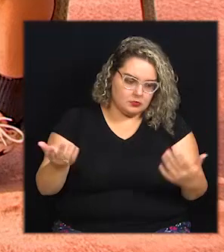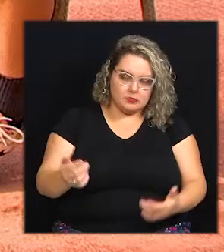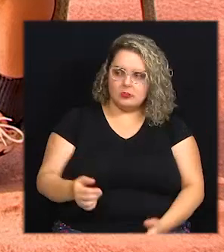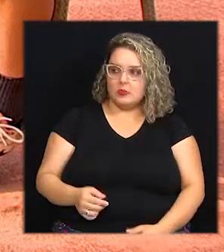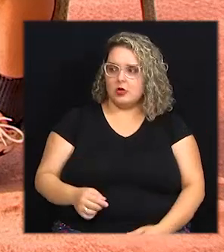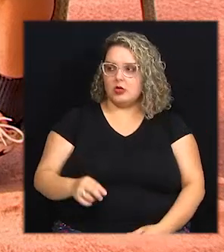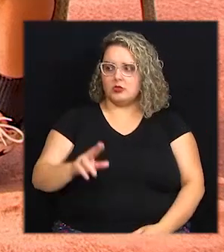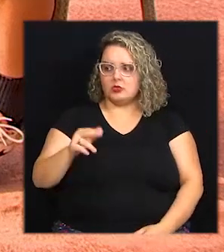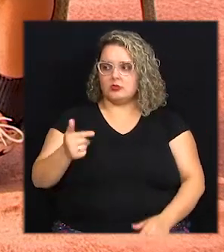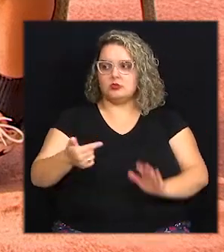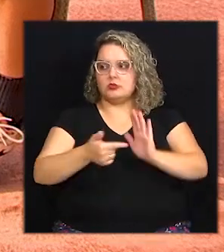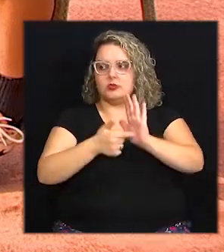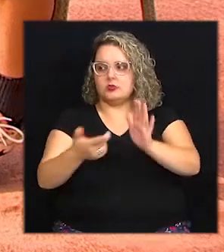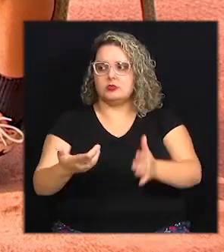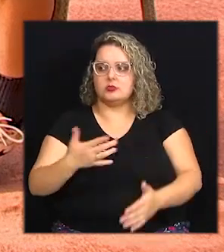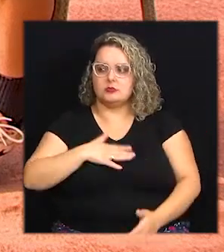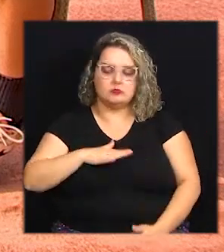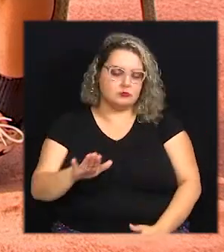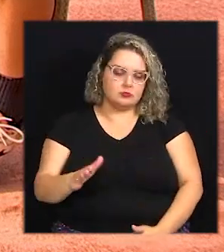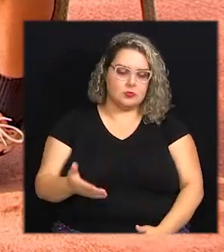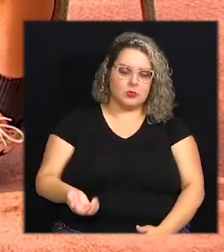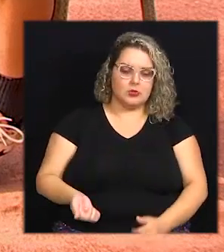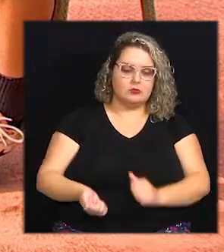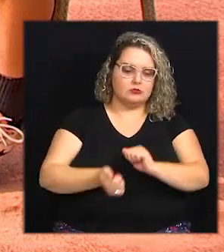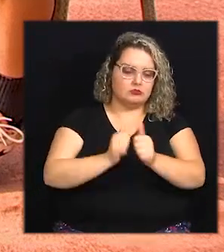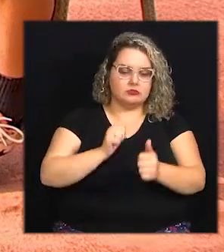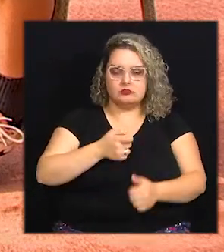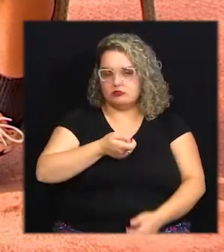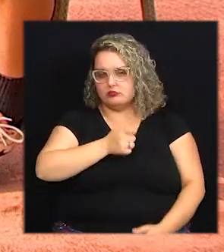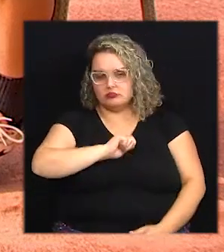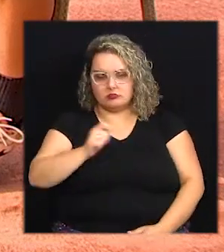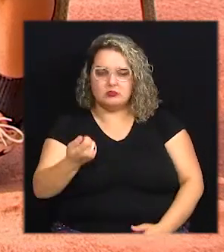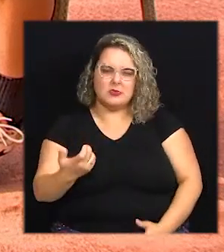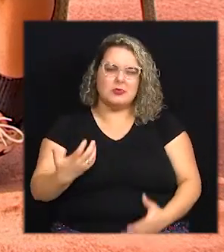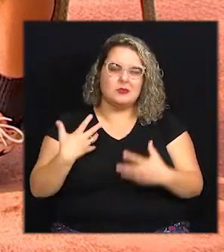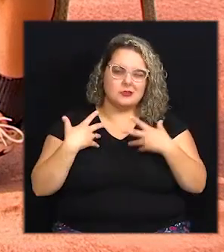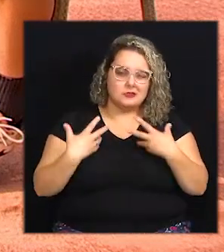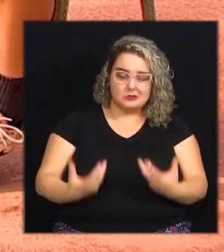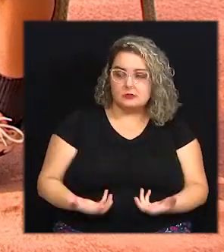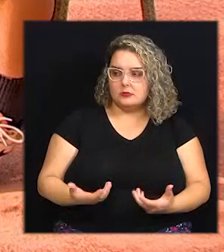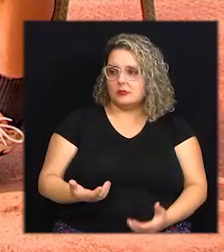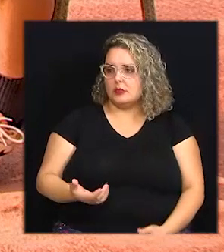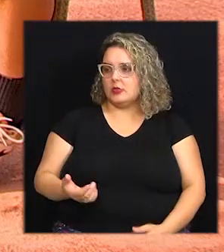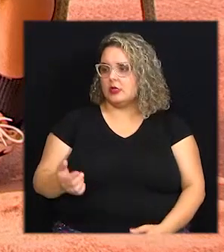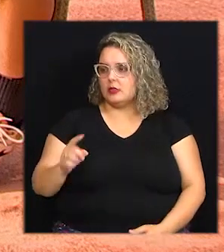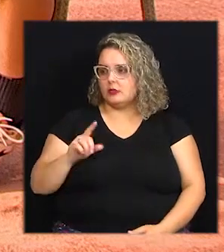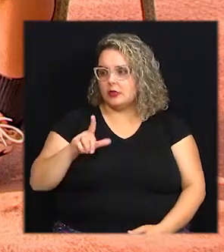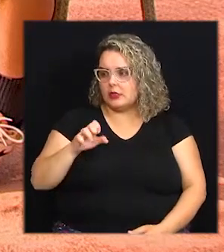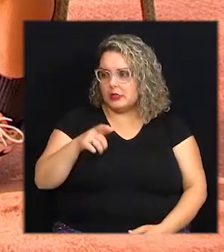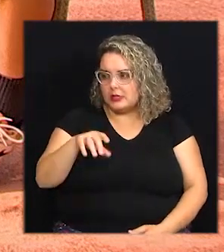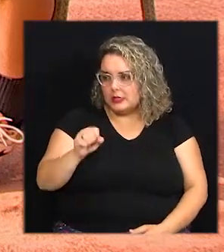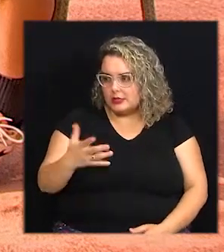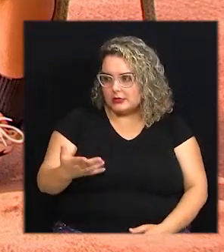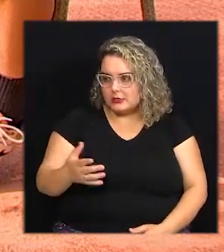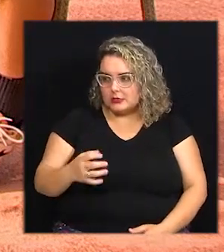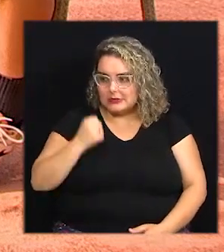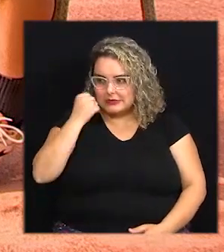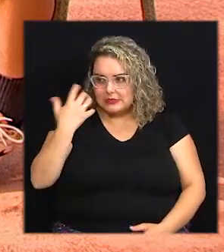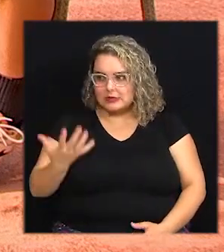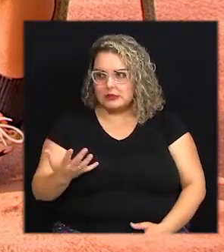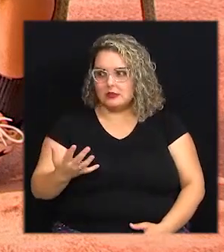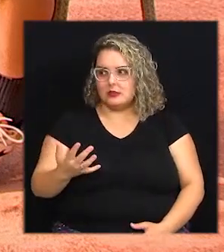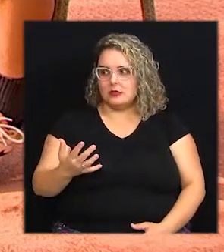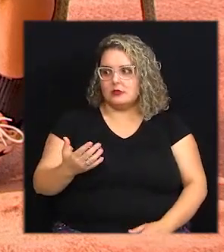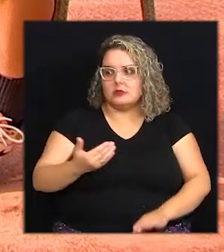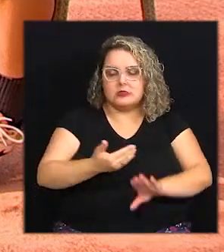nunca demonstrei muito que eu não gostava de jogar, mas tava desgastante, sabe? E não era lesão séria, era lesão muscular que te deixava